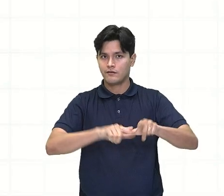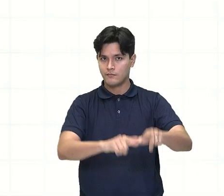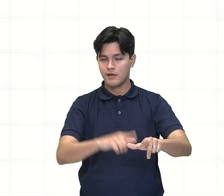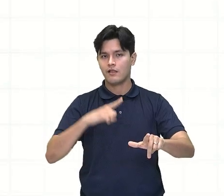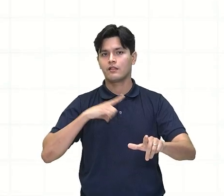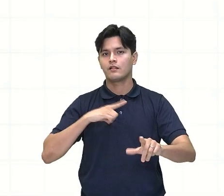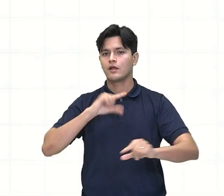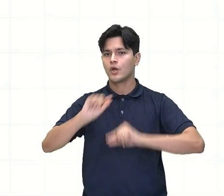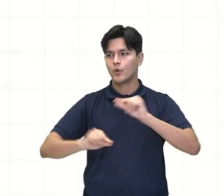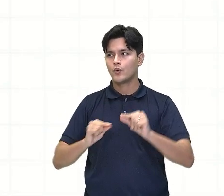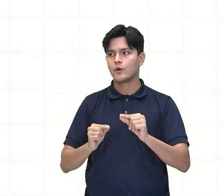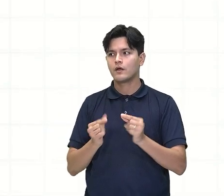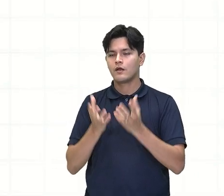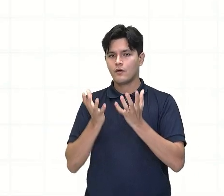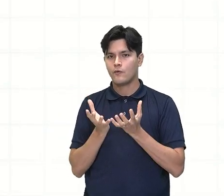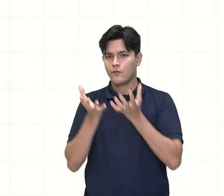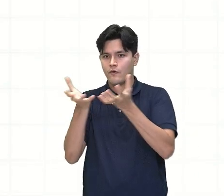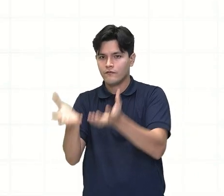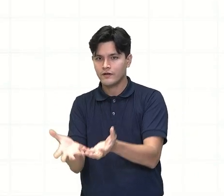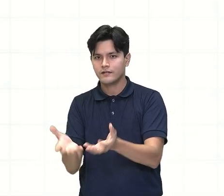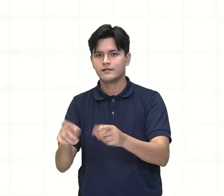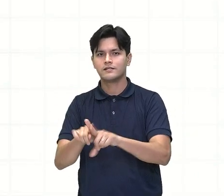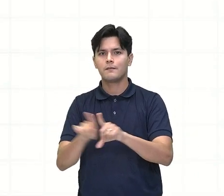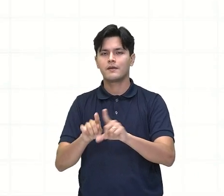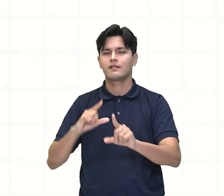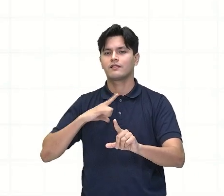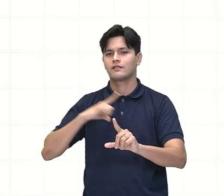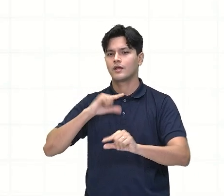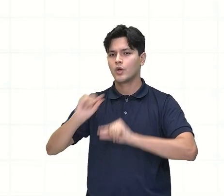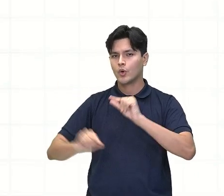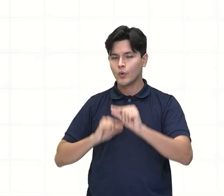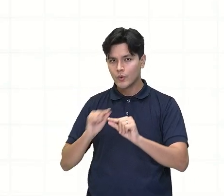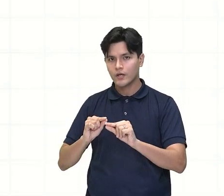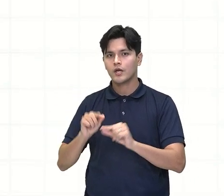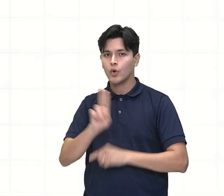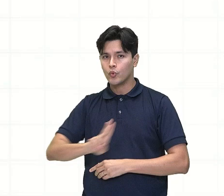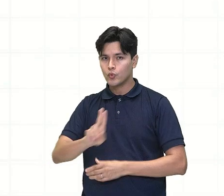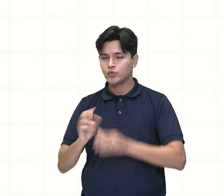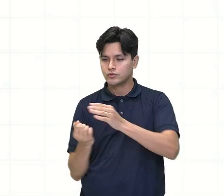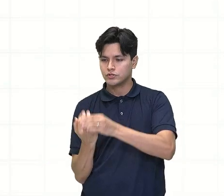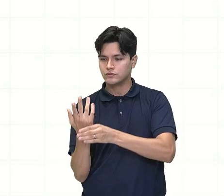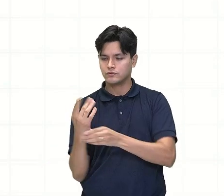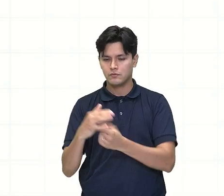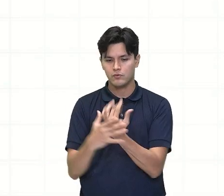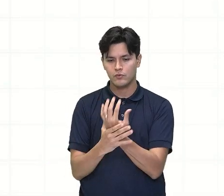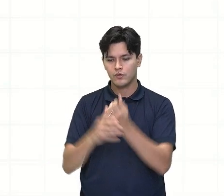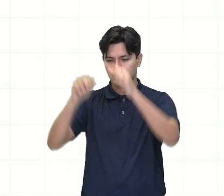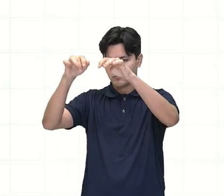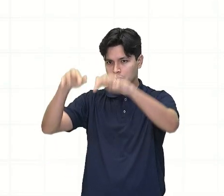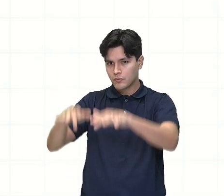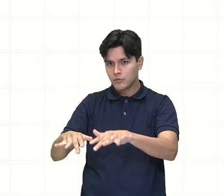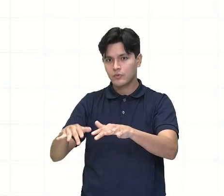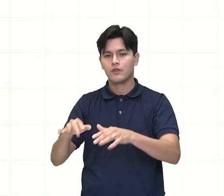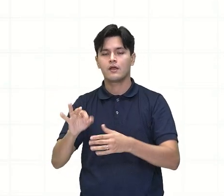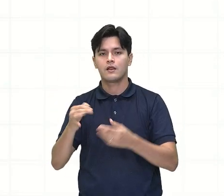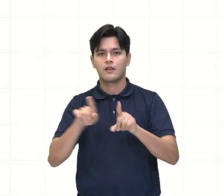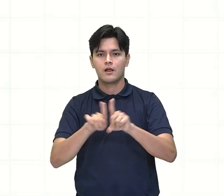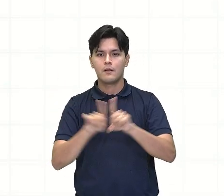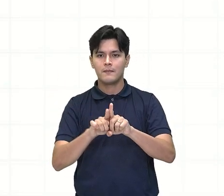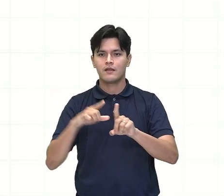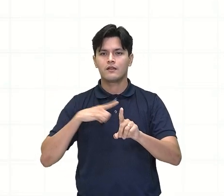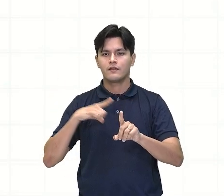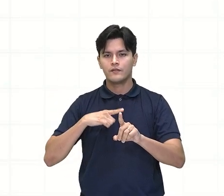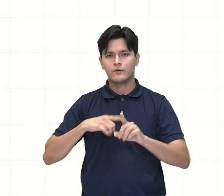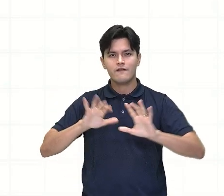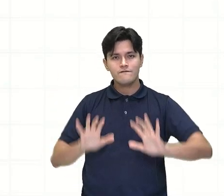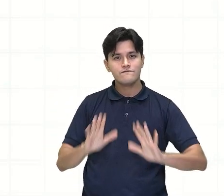que visam restaurar o equilíbrio espiritual do indivíduo, além de festas de orixás que reforçam